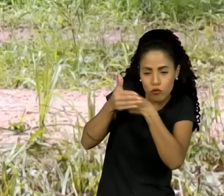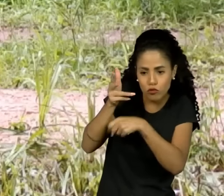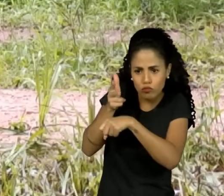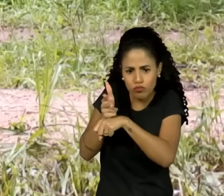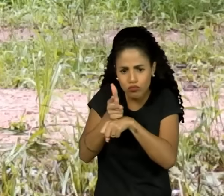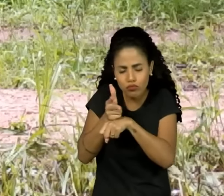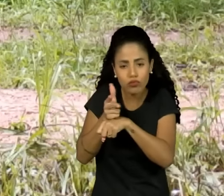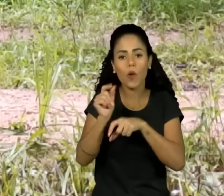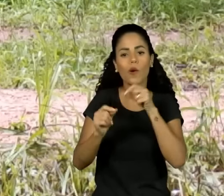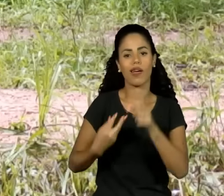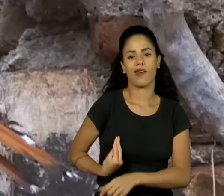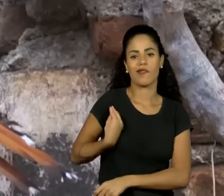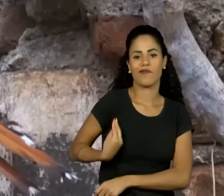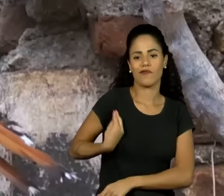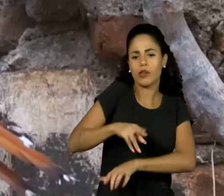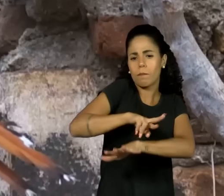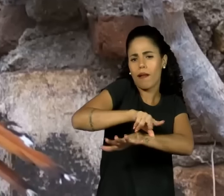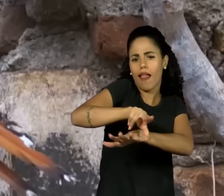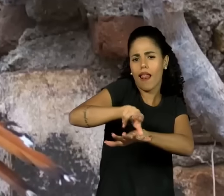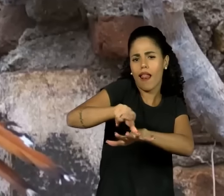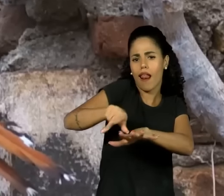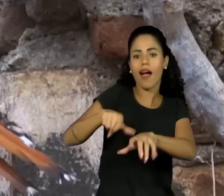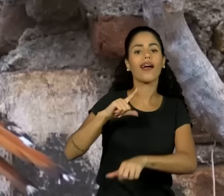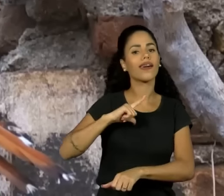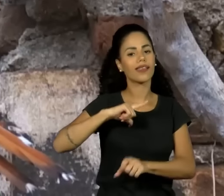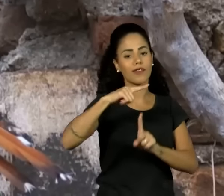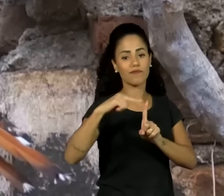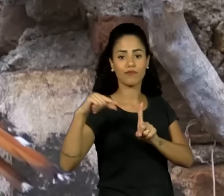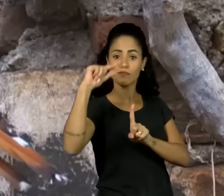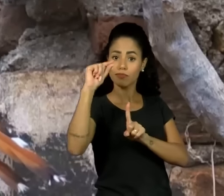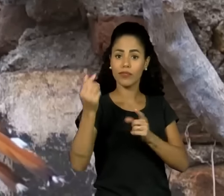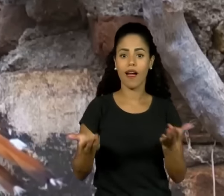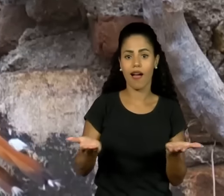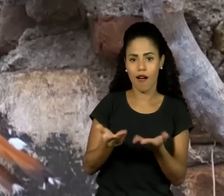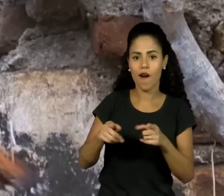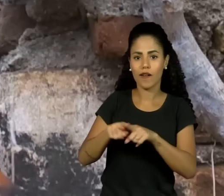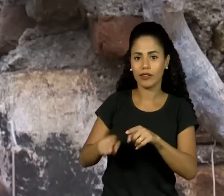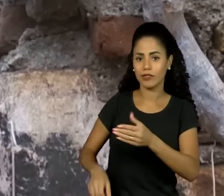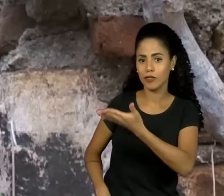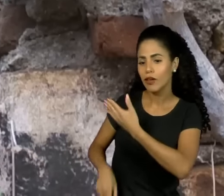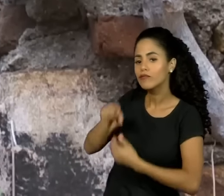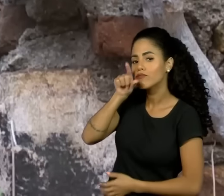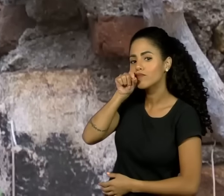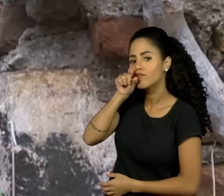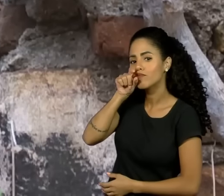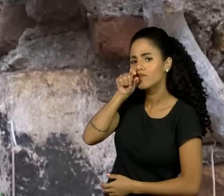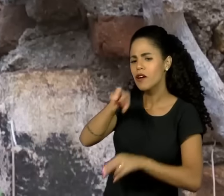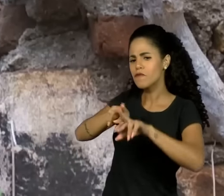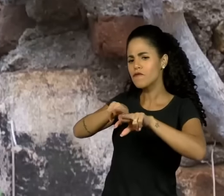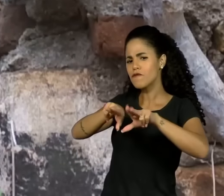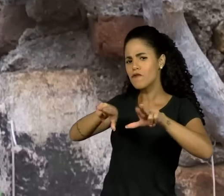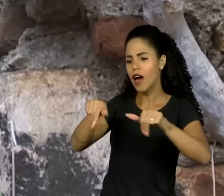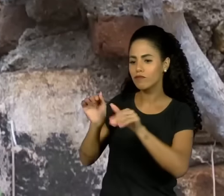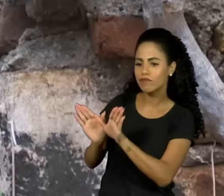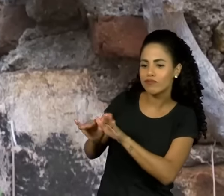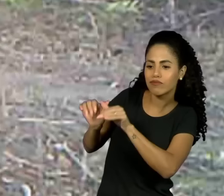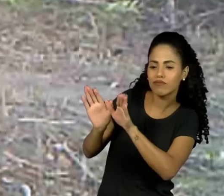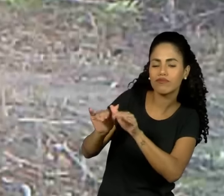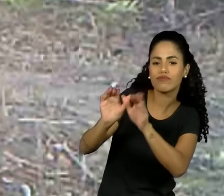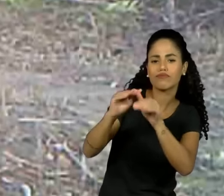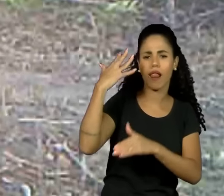registram a presença de várias espécies da fauna. A alma de gato, entre tantas aves de colorido